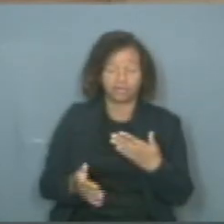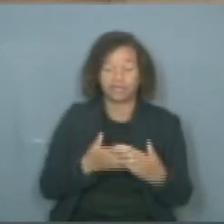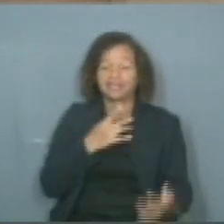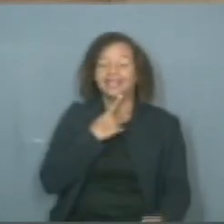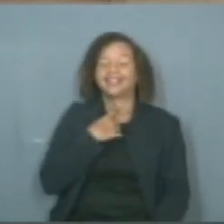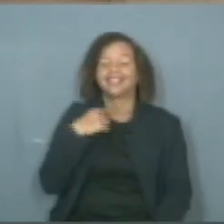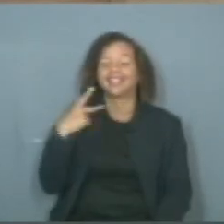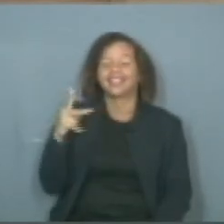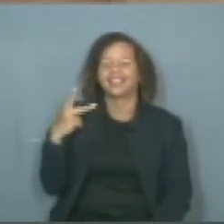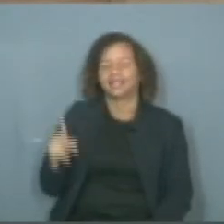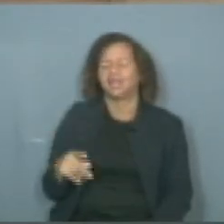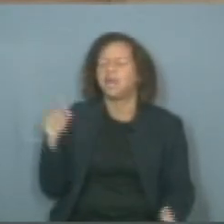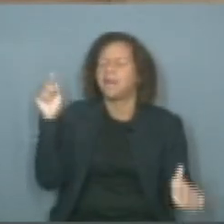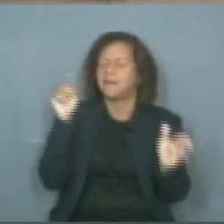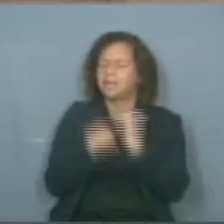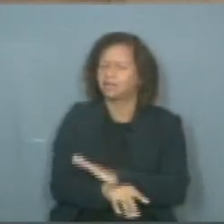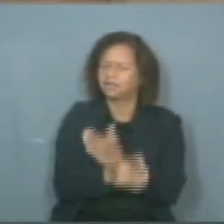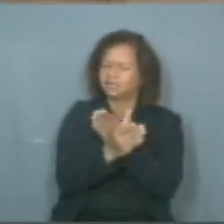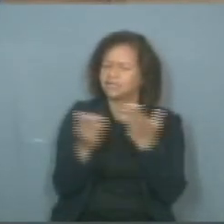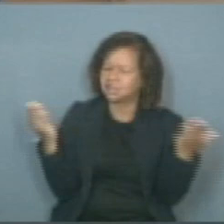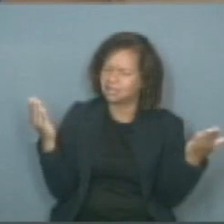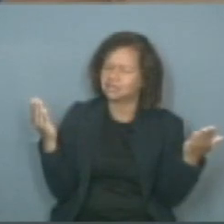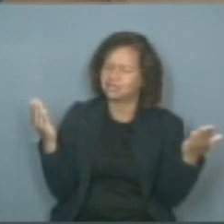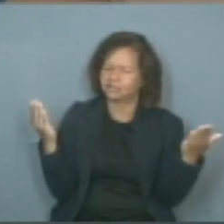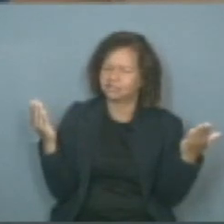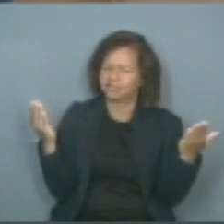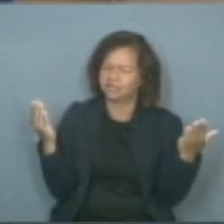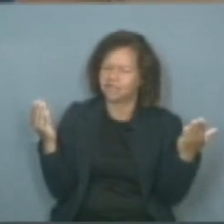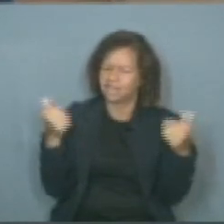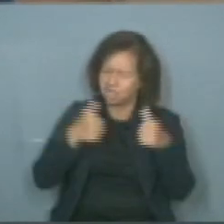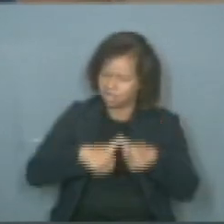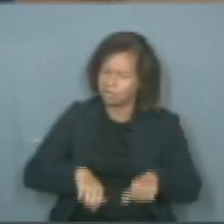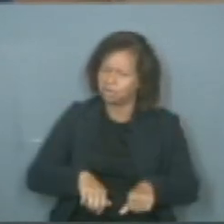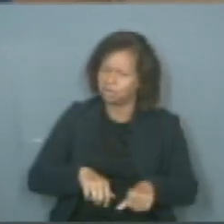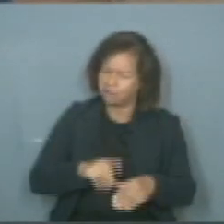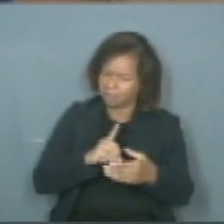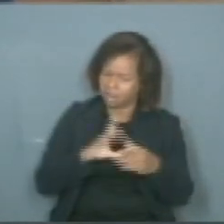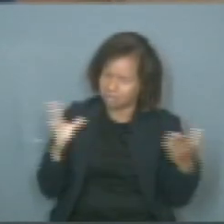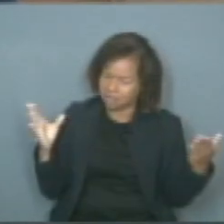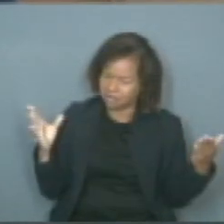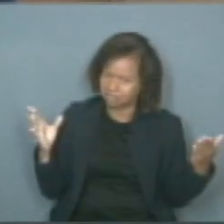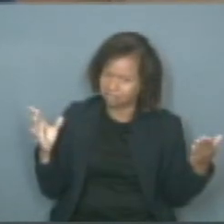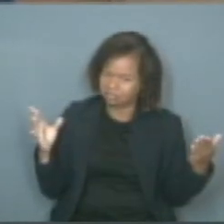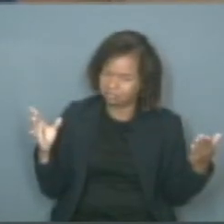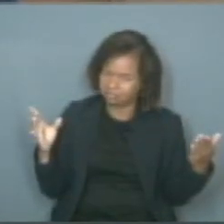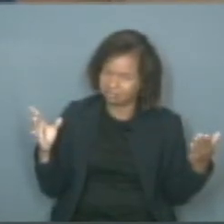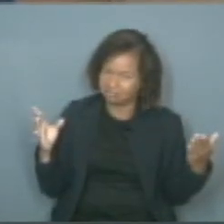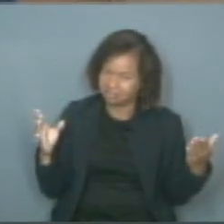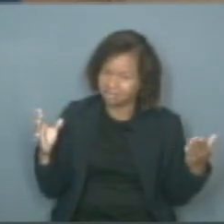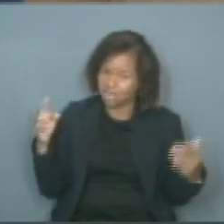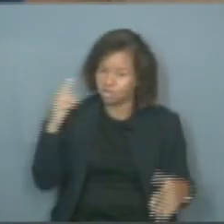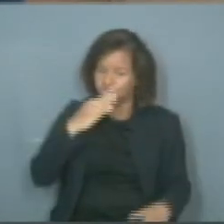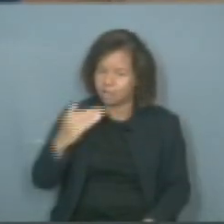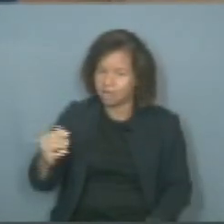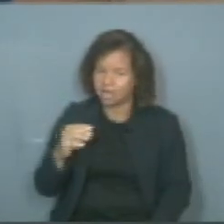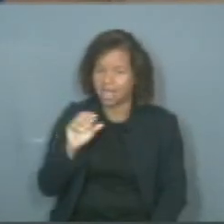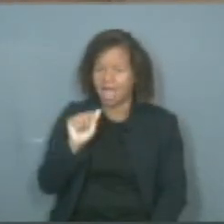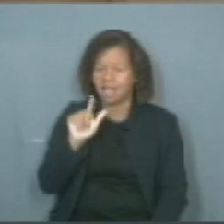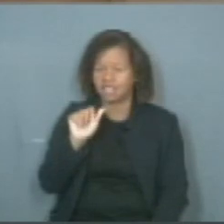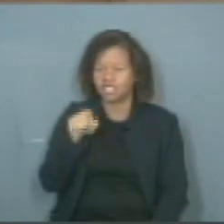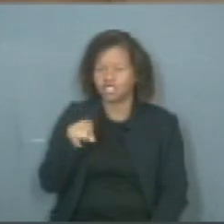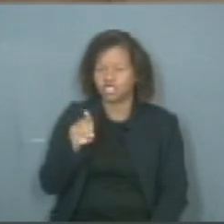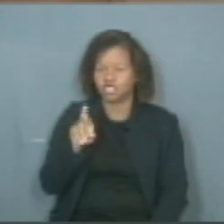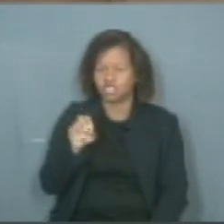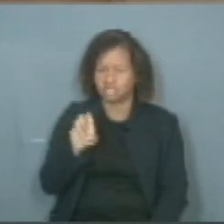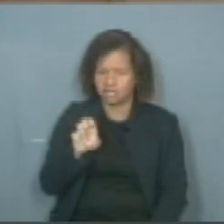quiser. Eu pergunto aos senhores, estamos numa democracia? Se eu chamar agora aqui Alexandre de Moraes de alguma